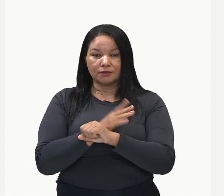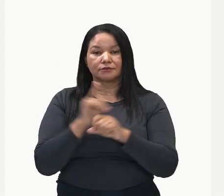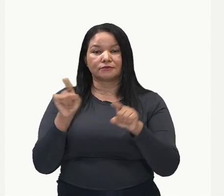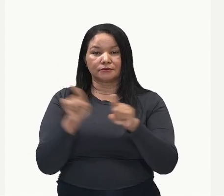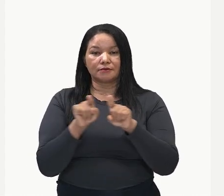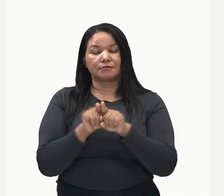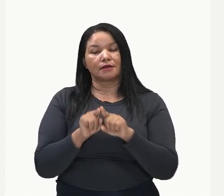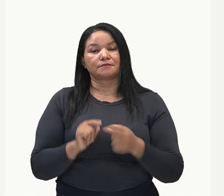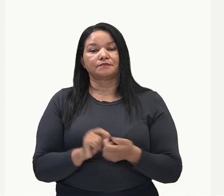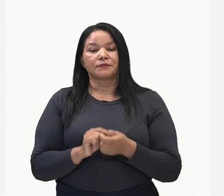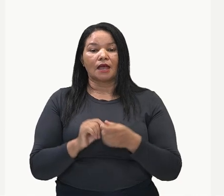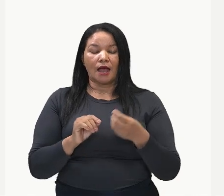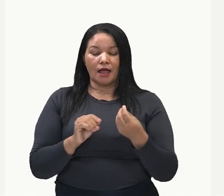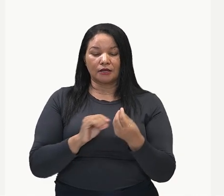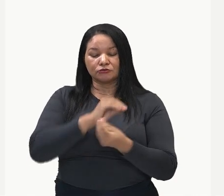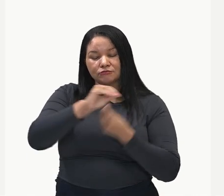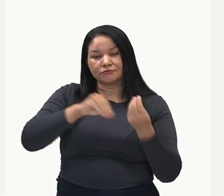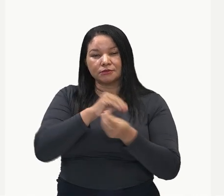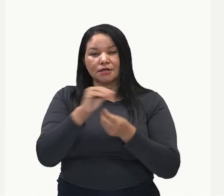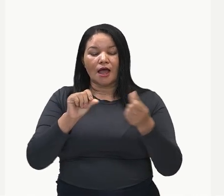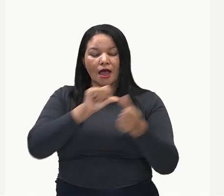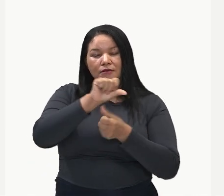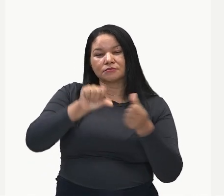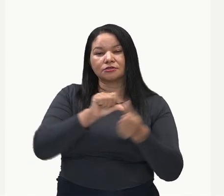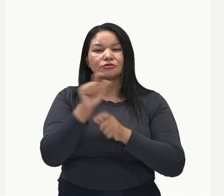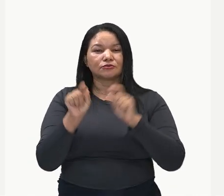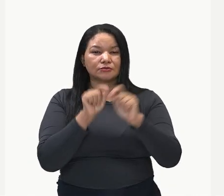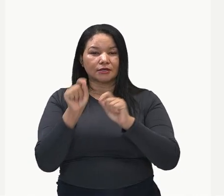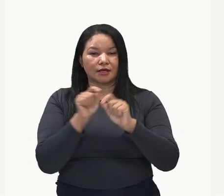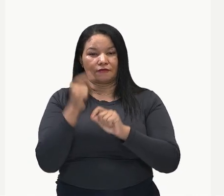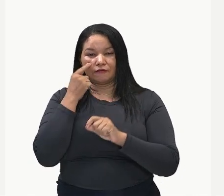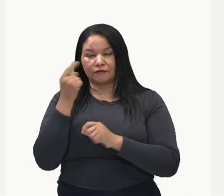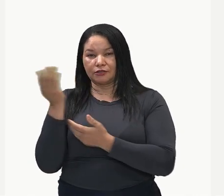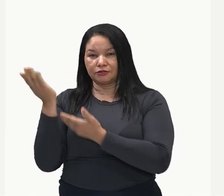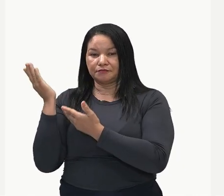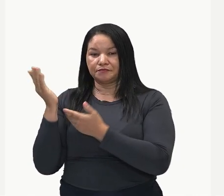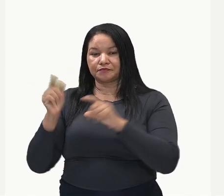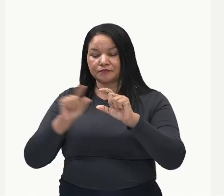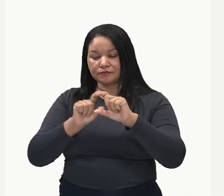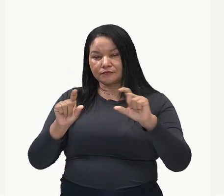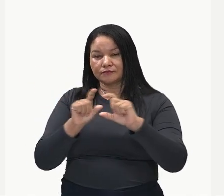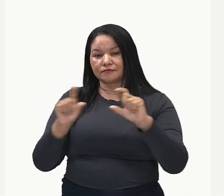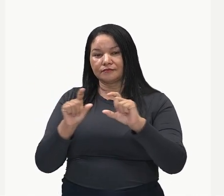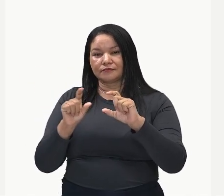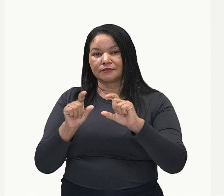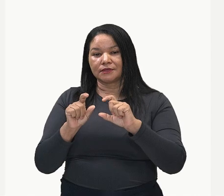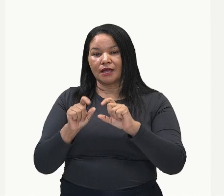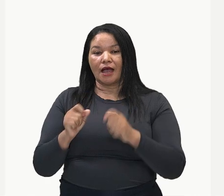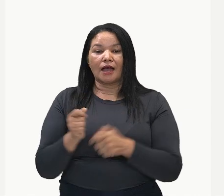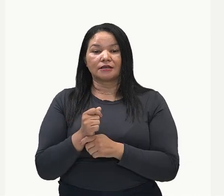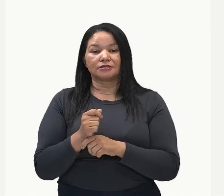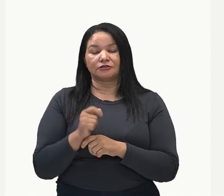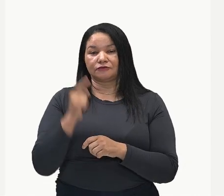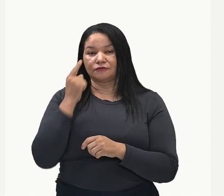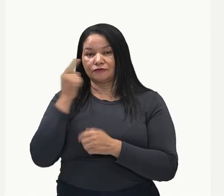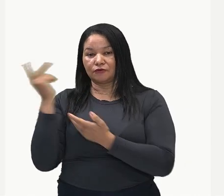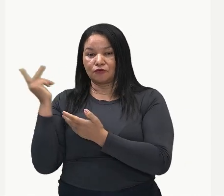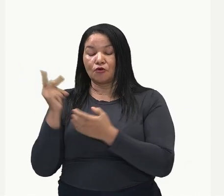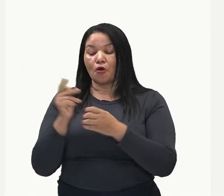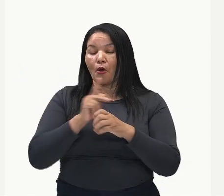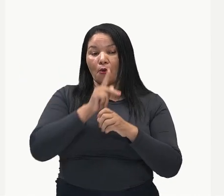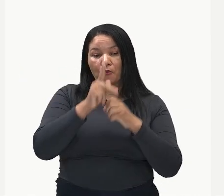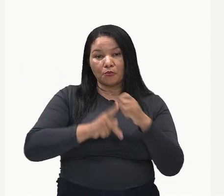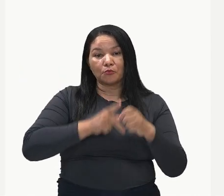nessa reação que está destacada, resultou na liberação de um próton, bem aqui porque foi colocada